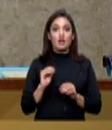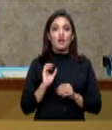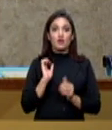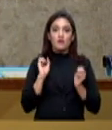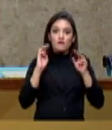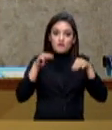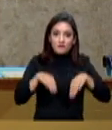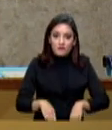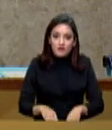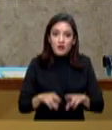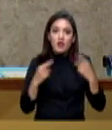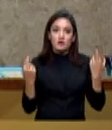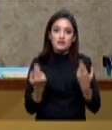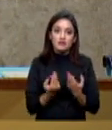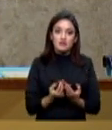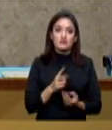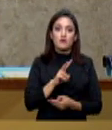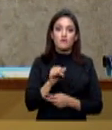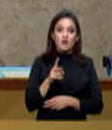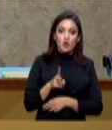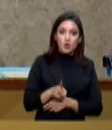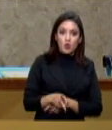nós vamos